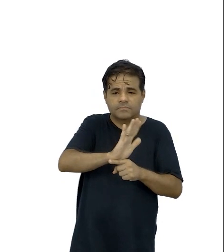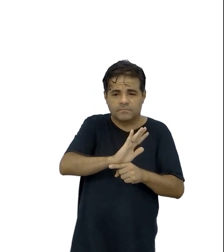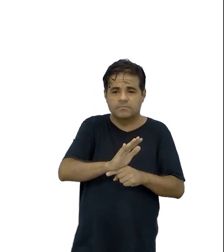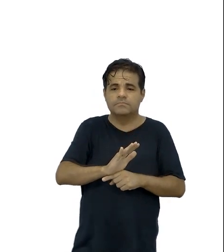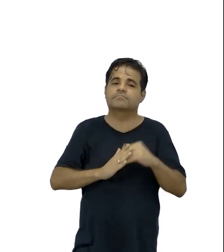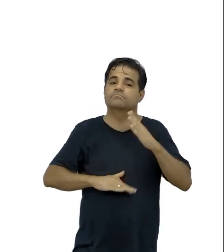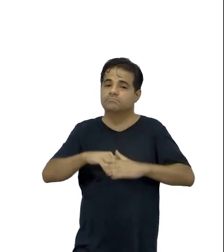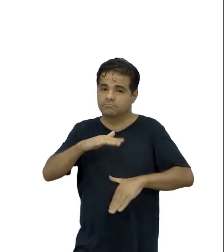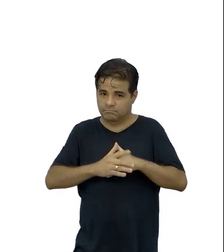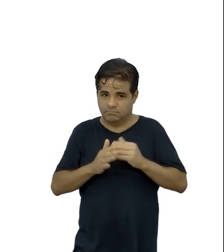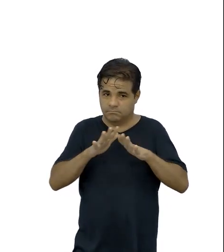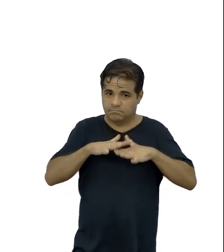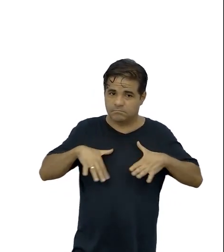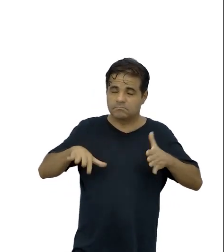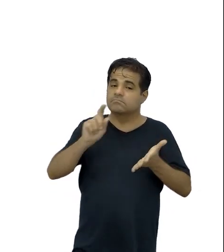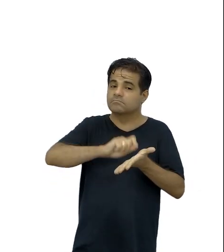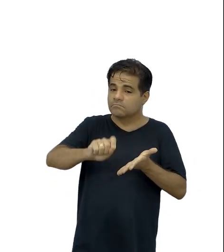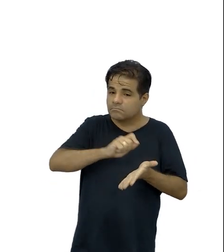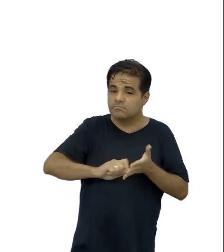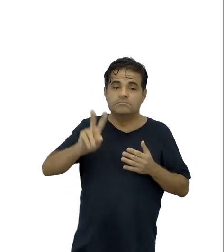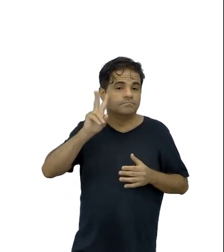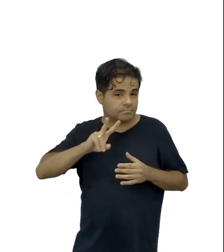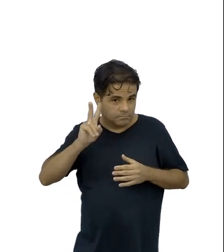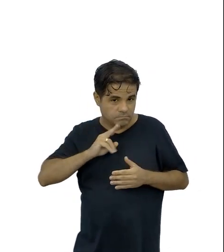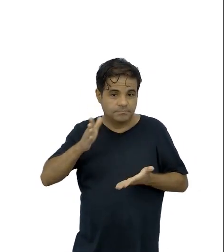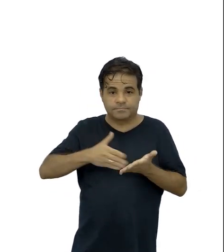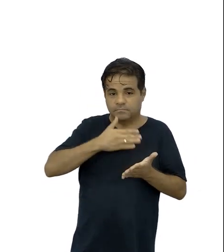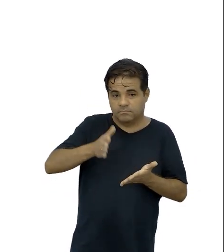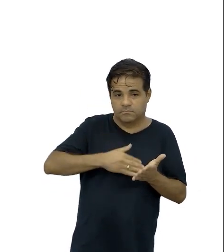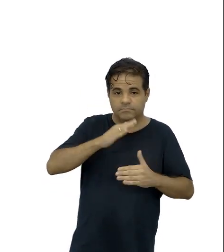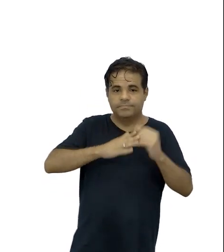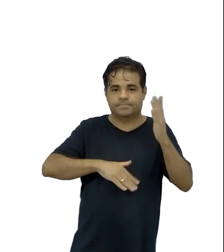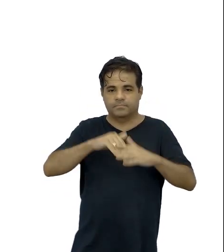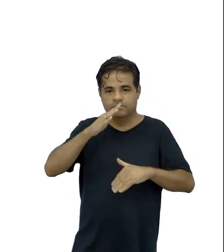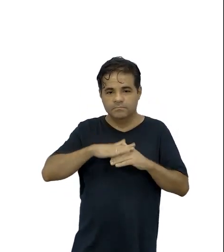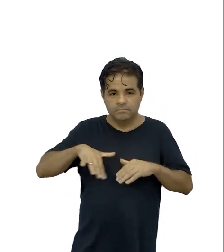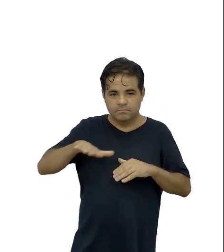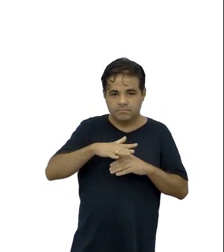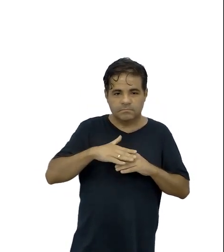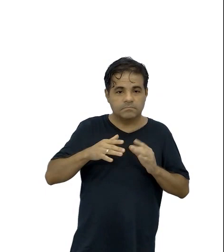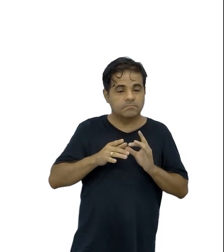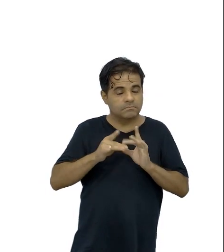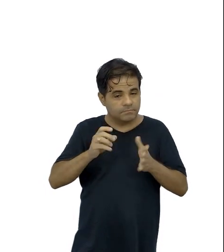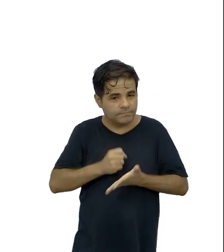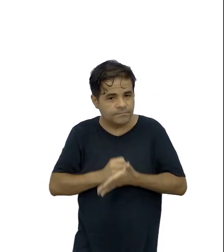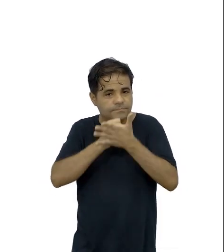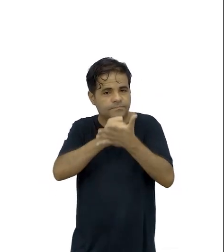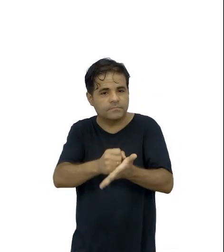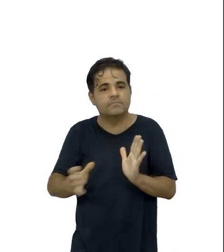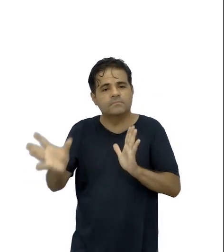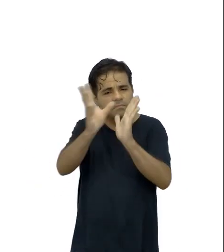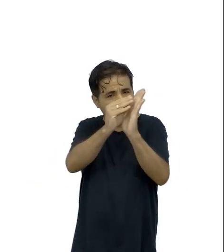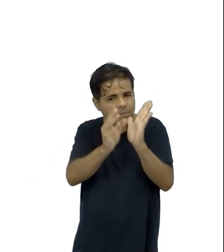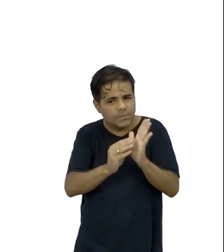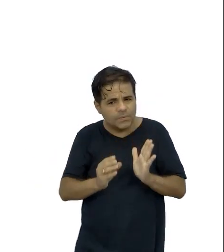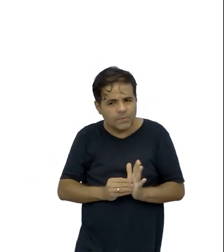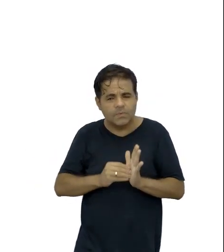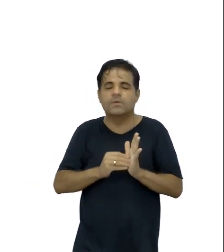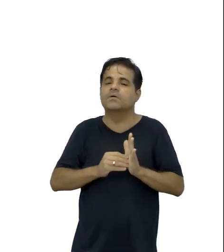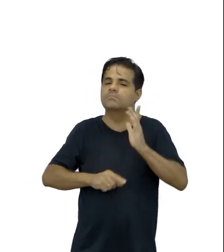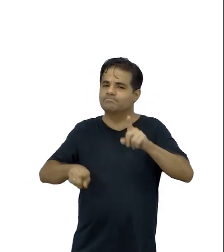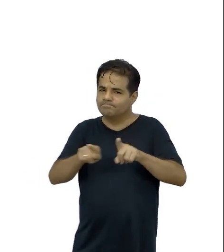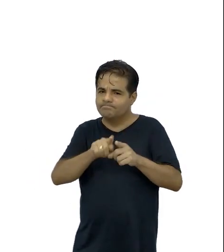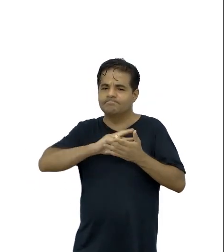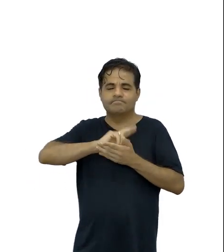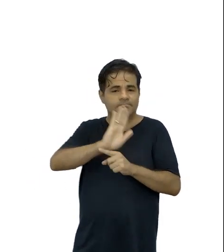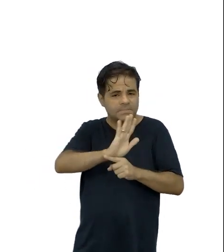inspiradores, relatos de autores de livros. Muitas vezes a gente leva trechos de livros e coloca também uma